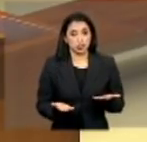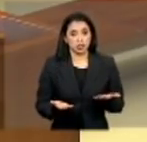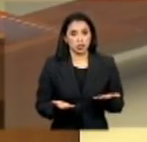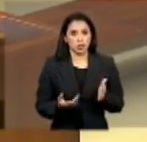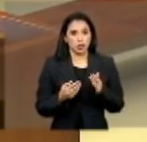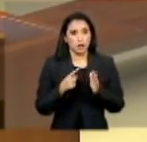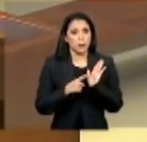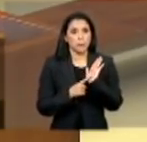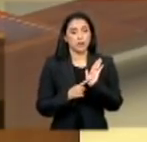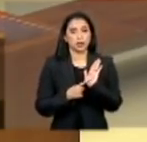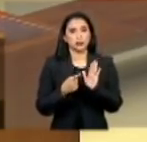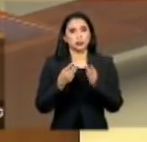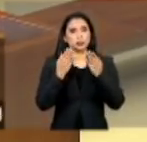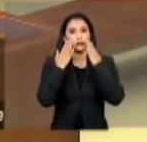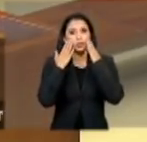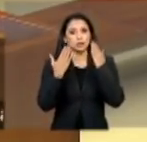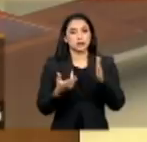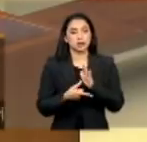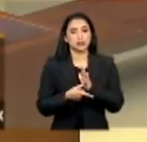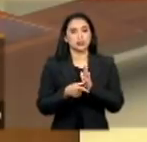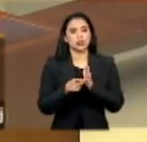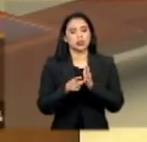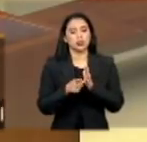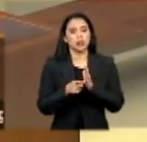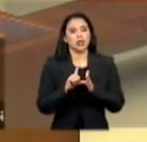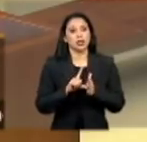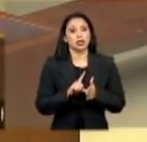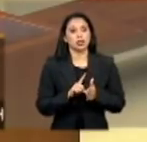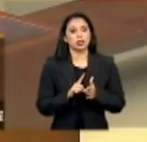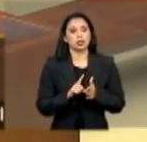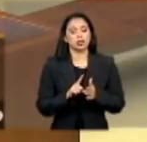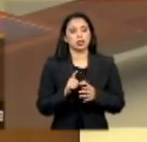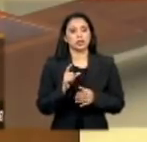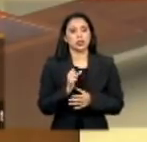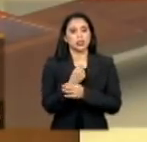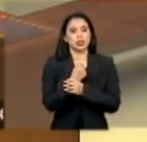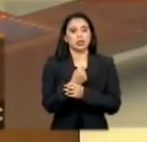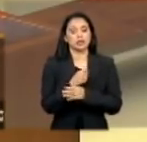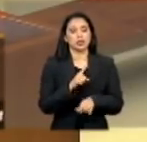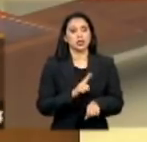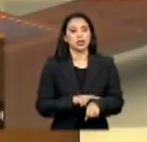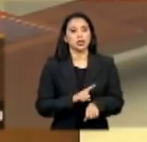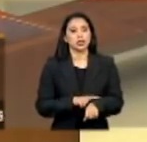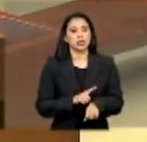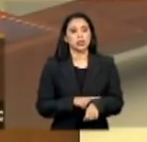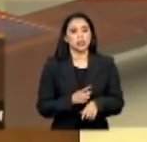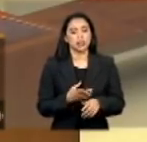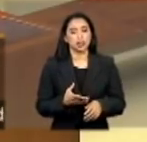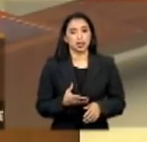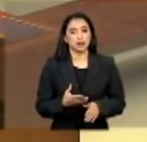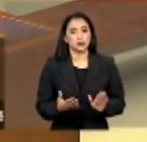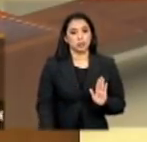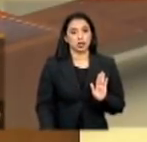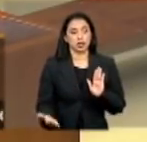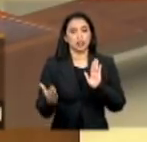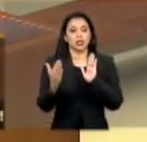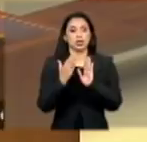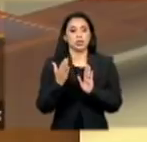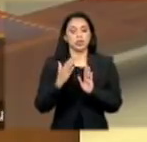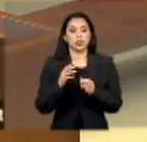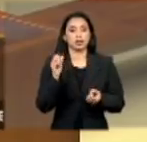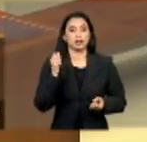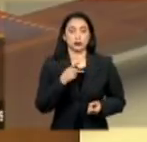apresentado antes que tivesse a defesa tempo suficiente para enfrentar aquilo que foi